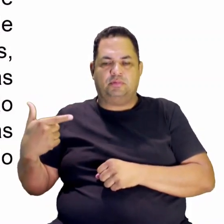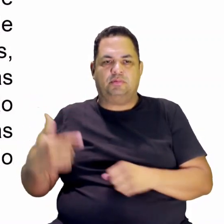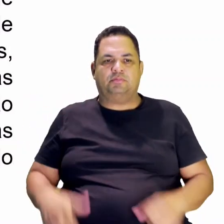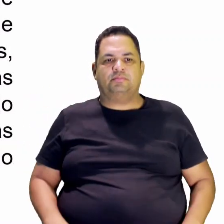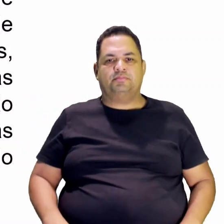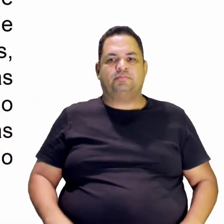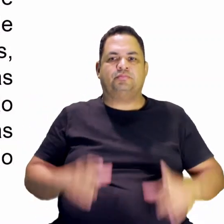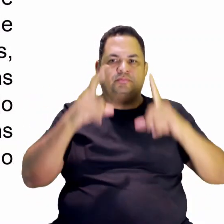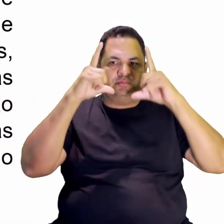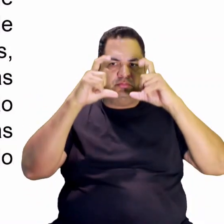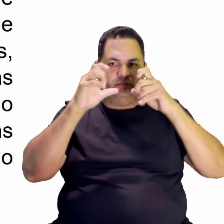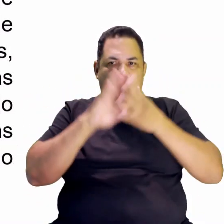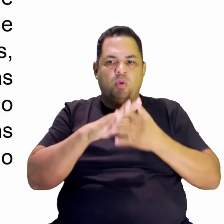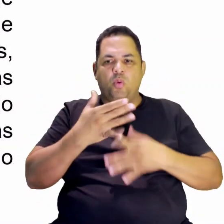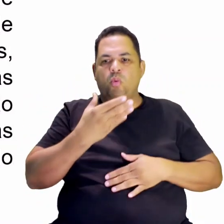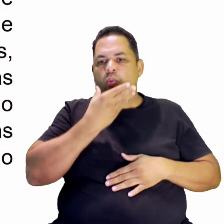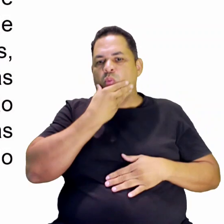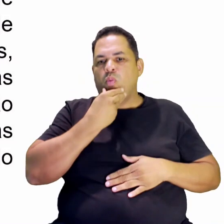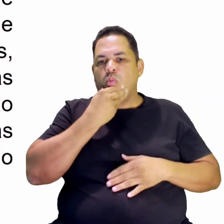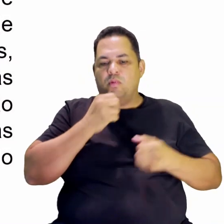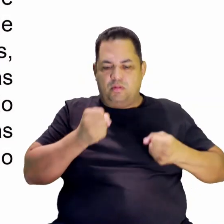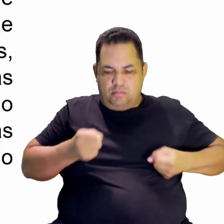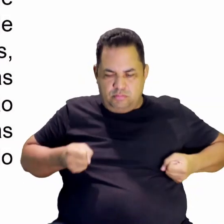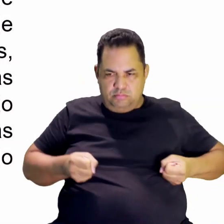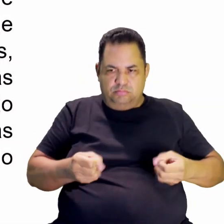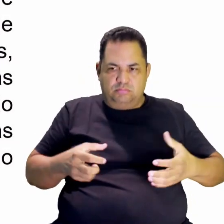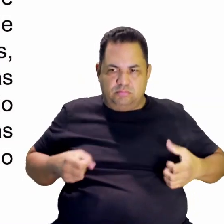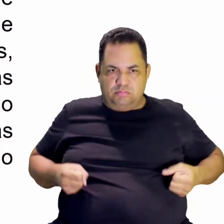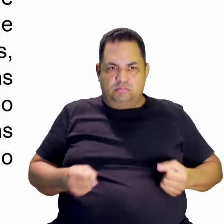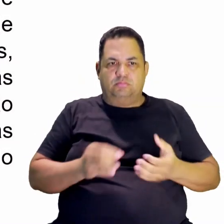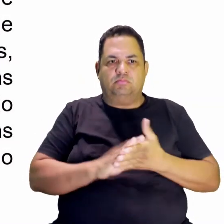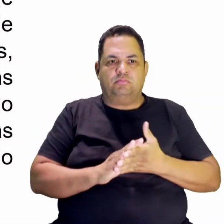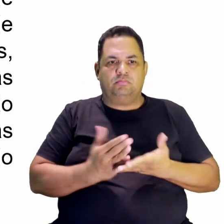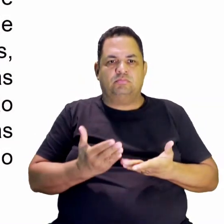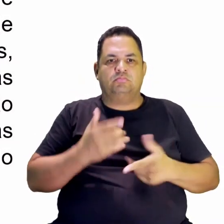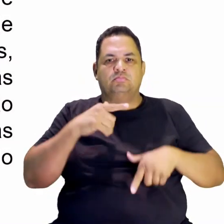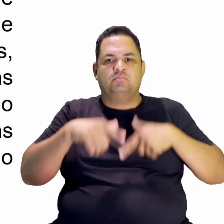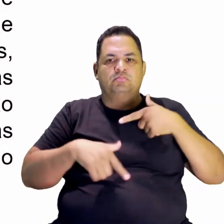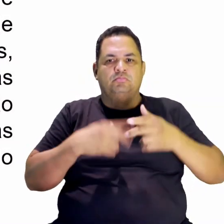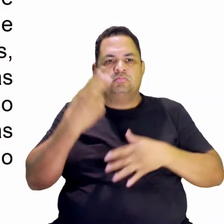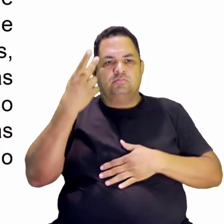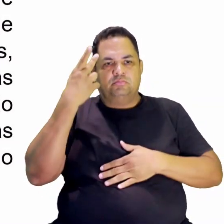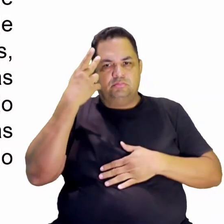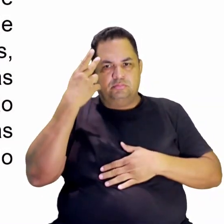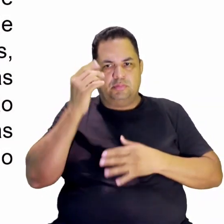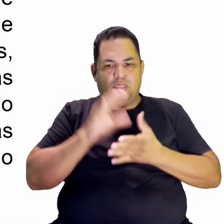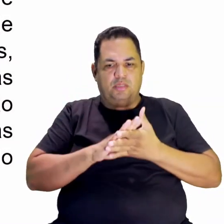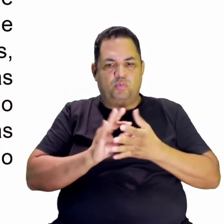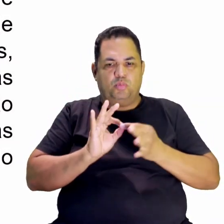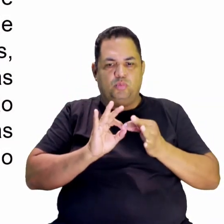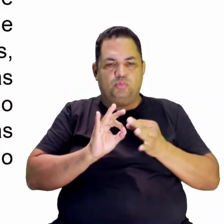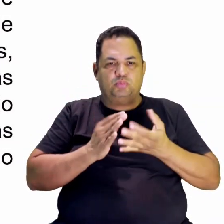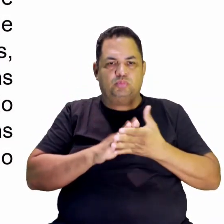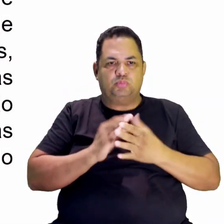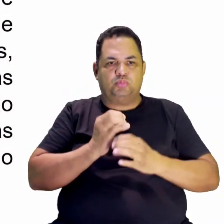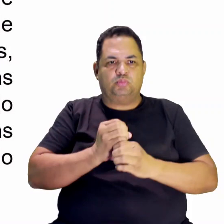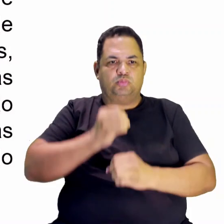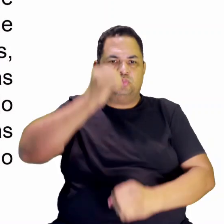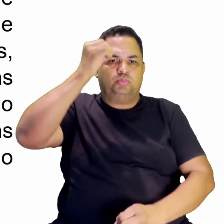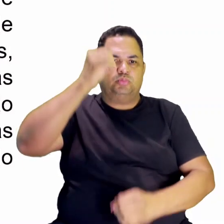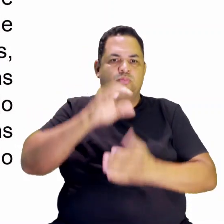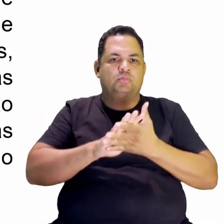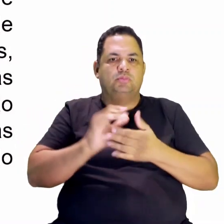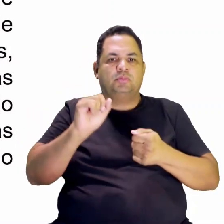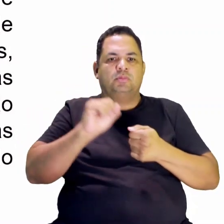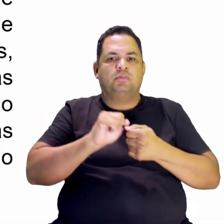né, um cadeirante, ok? Uma atividade muito comum no mundo da arquitetura é a elaboração de